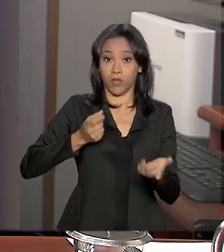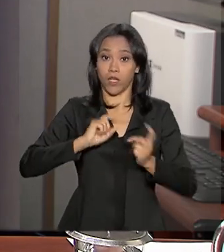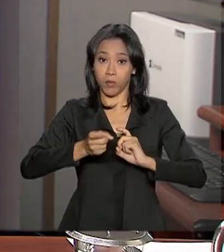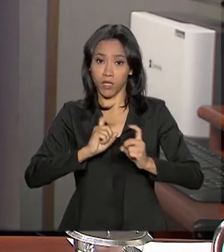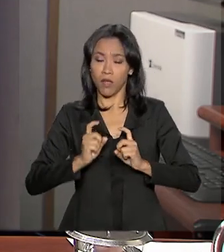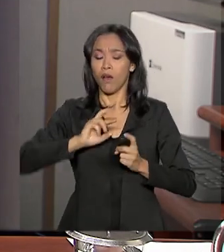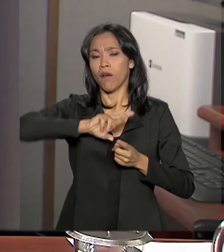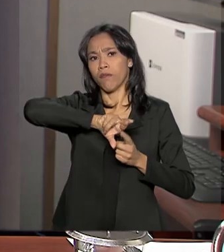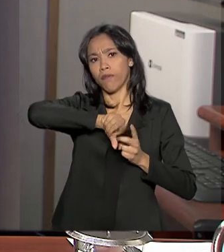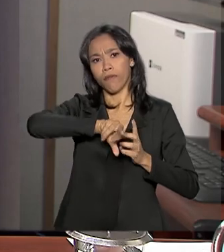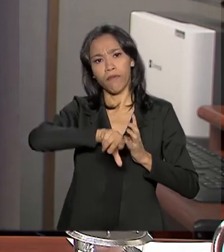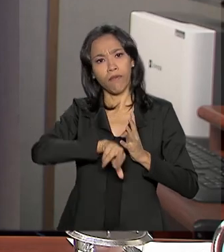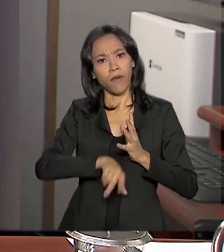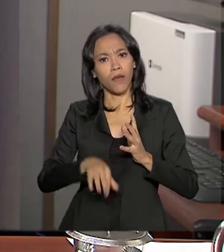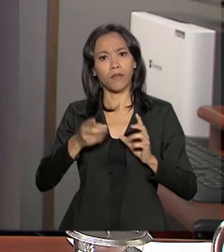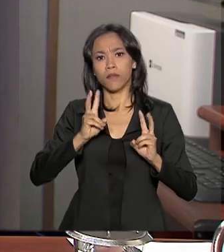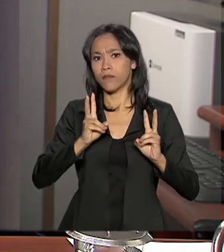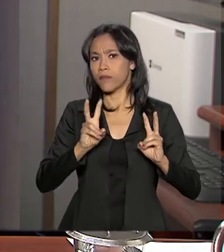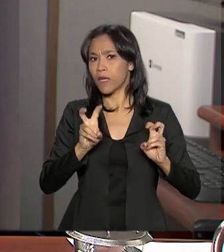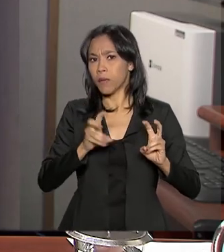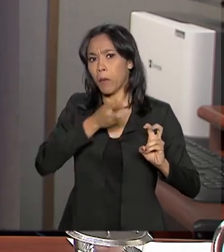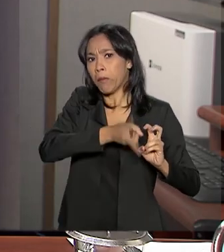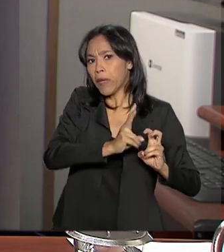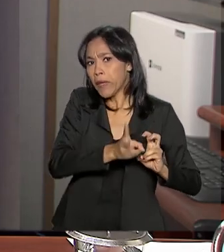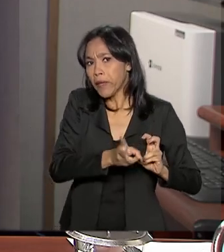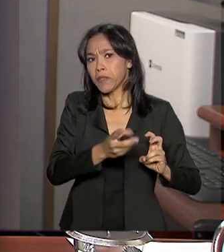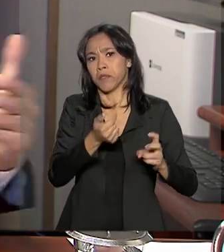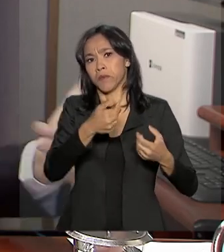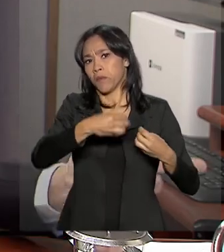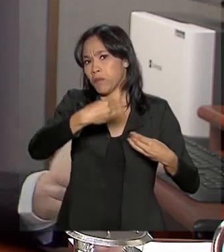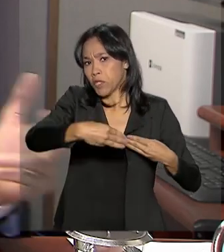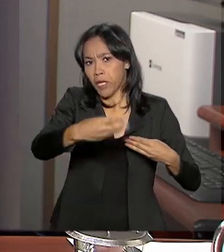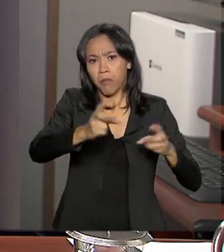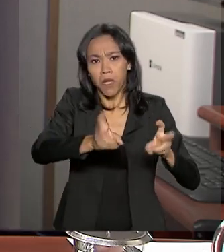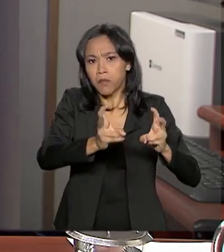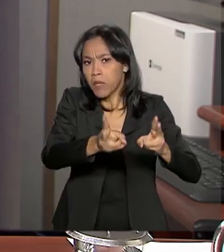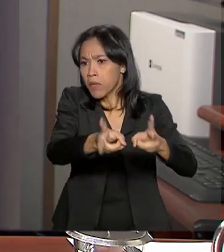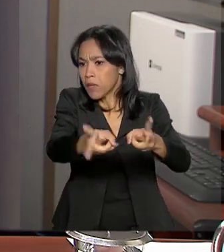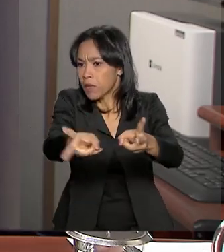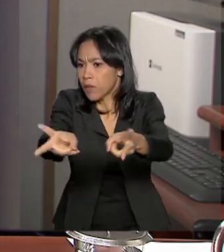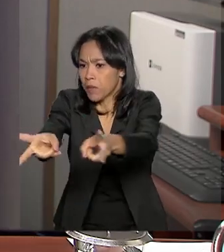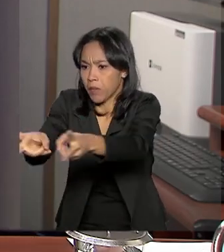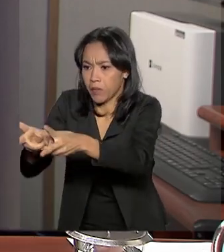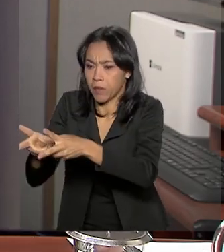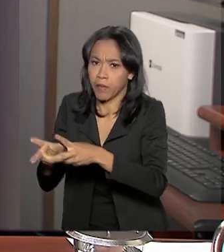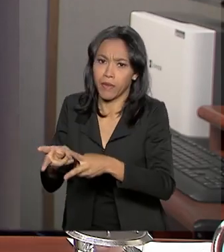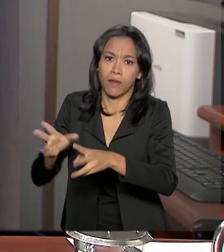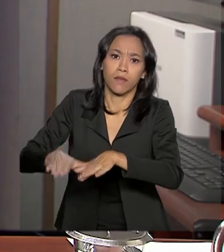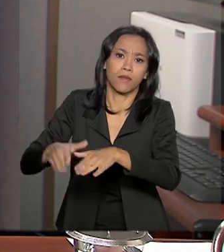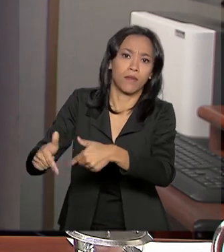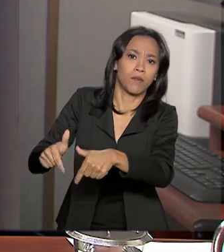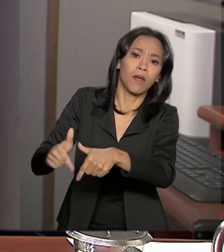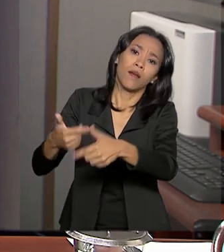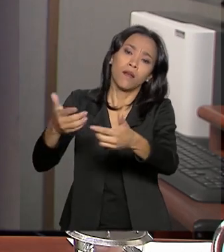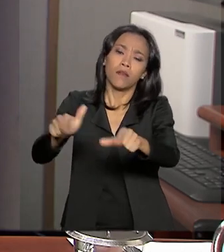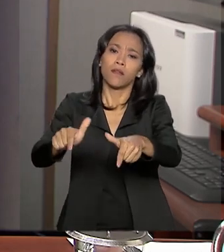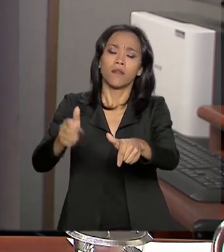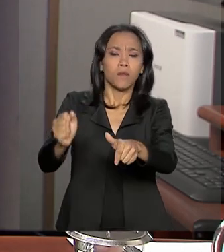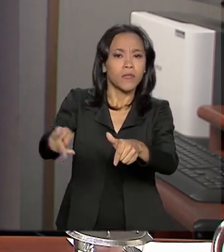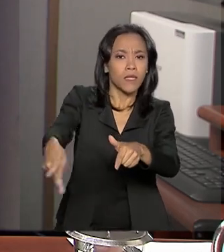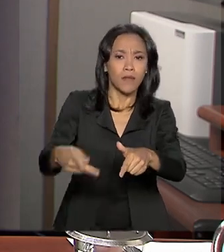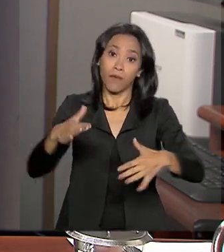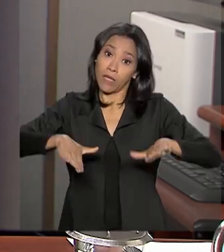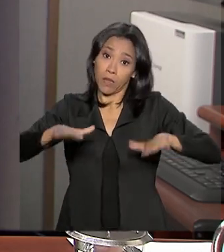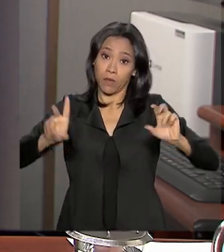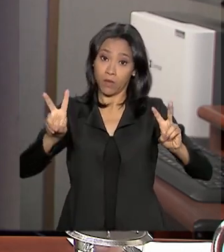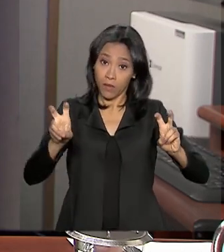transitavam ao mesmo tempo pelo Ministério da Fazenda, Planejamento, Indústria e Comércio, às vezes trabalho, Previdência, dependendo da